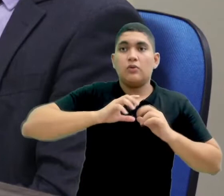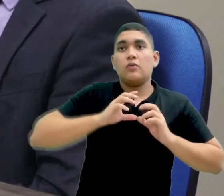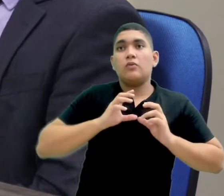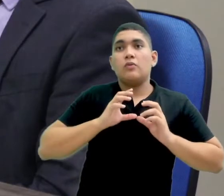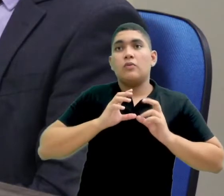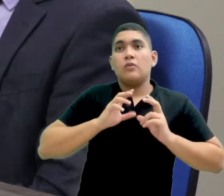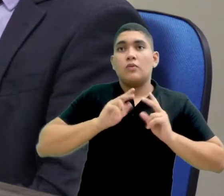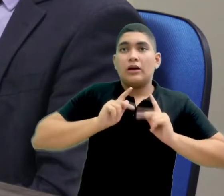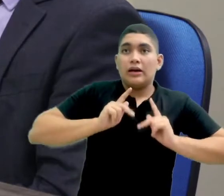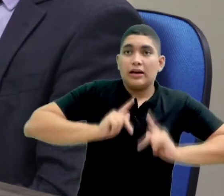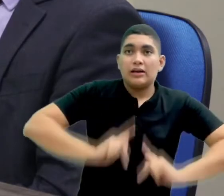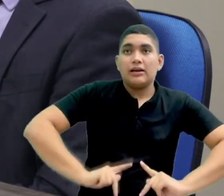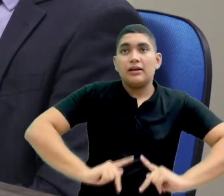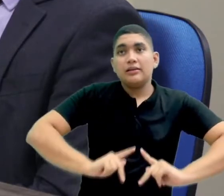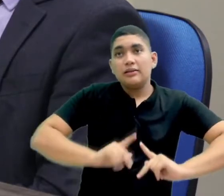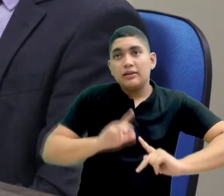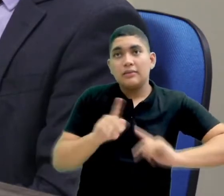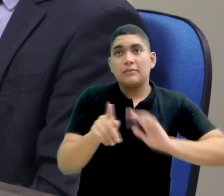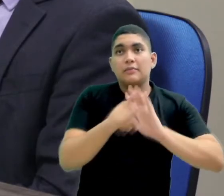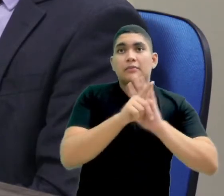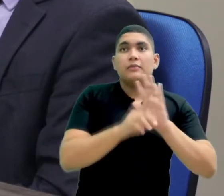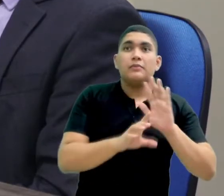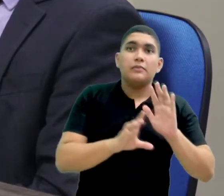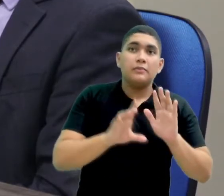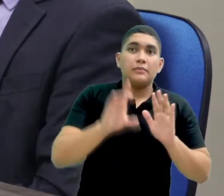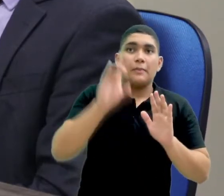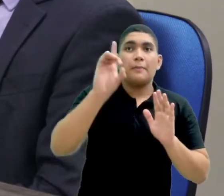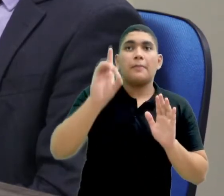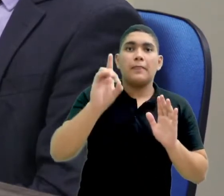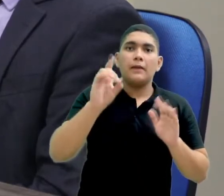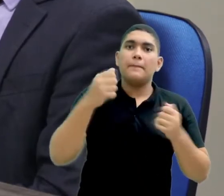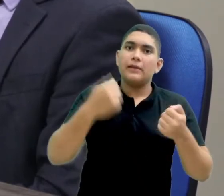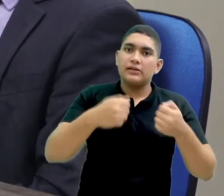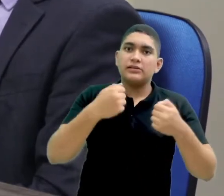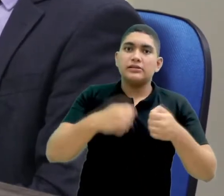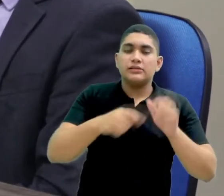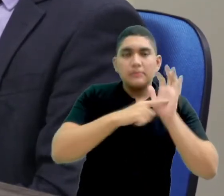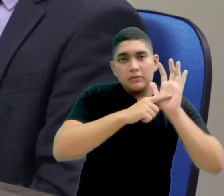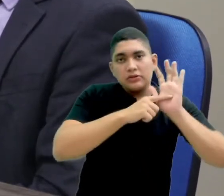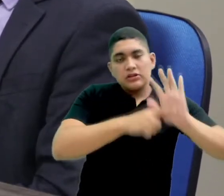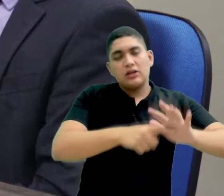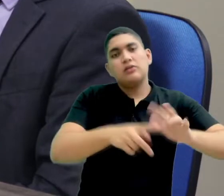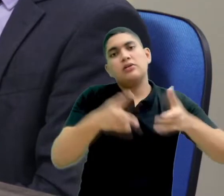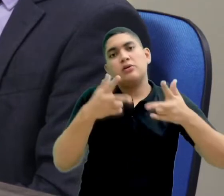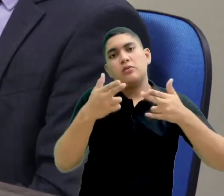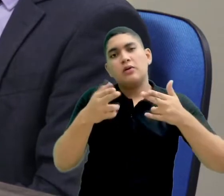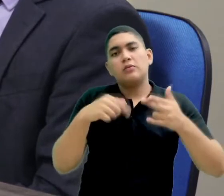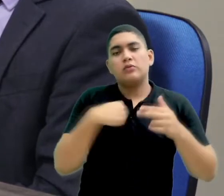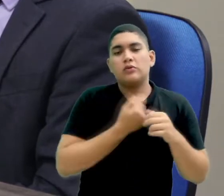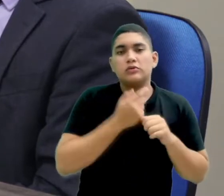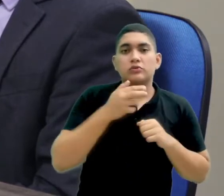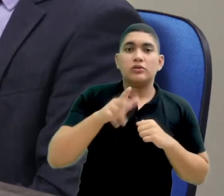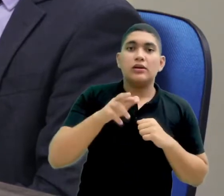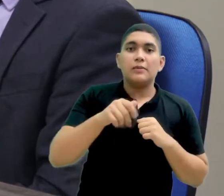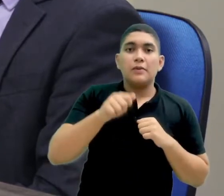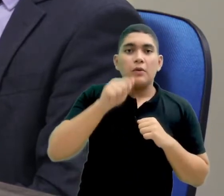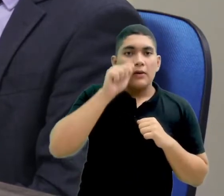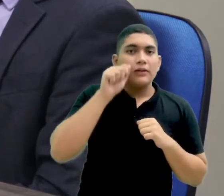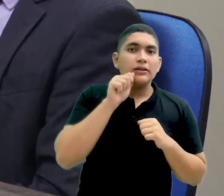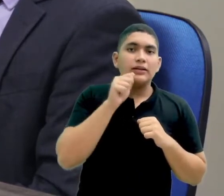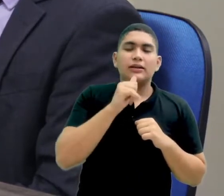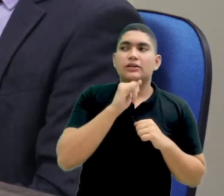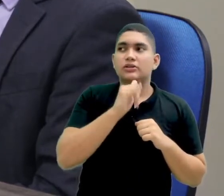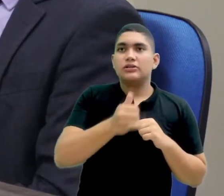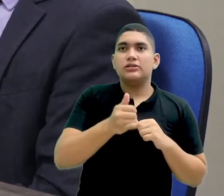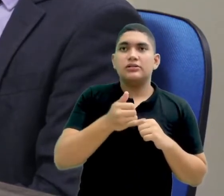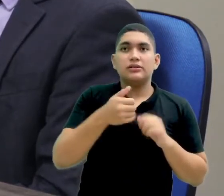Deus, precisa ser evidente em nosso meio. Como nosso irmão André falou anteriormente, nós não somos